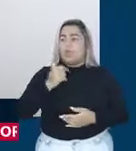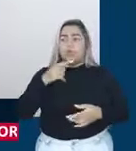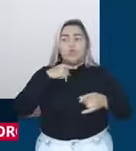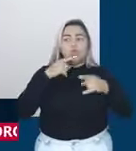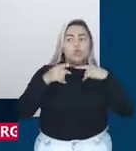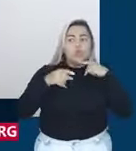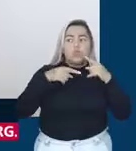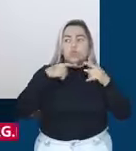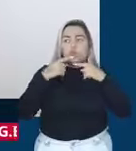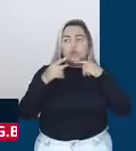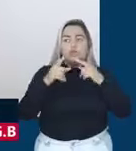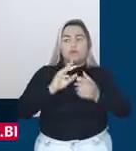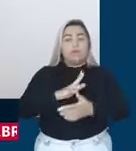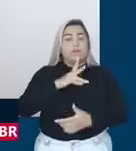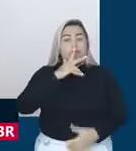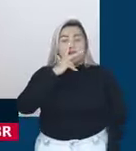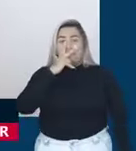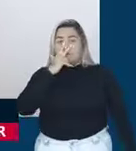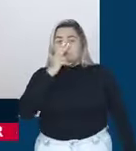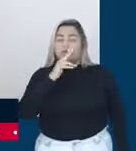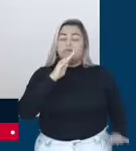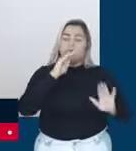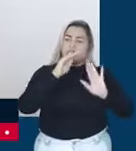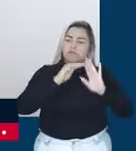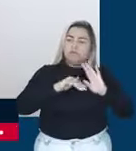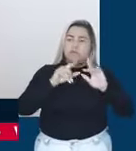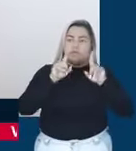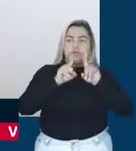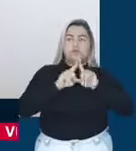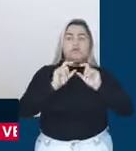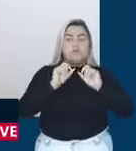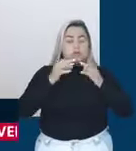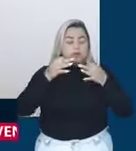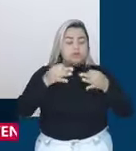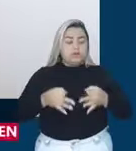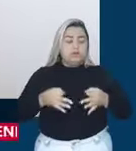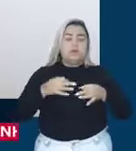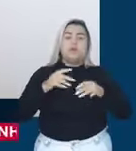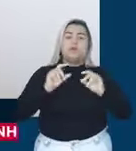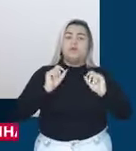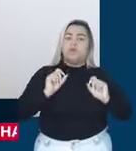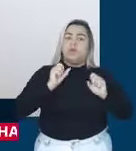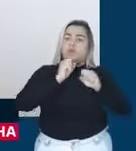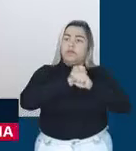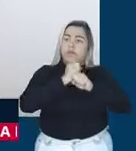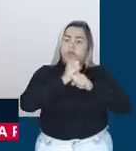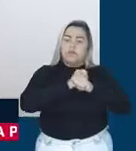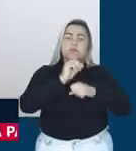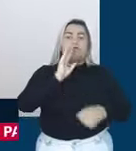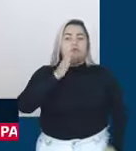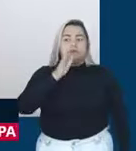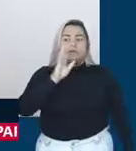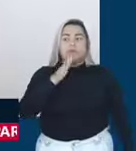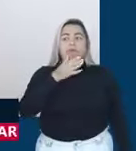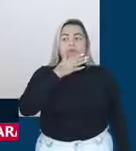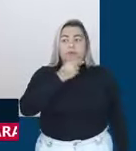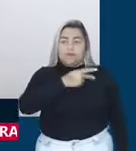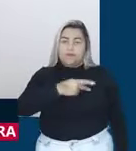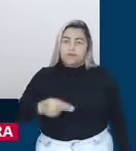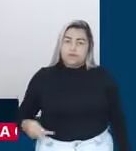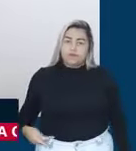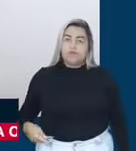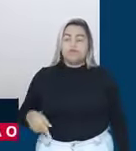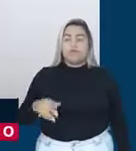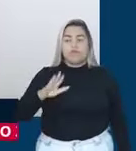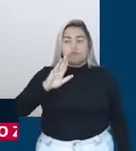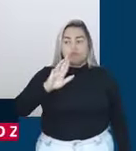viu? Acho até que virá uma medida provisória no momento adequado, porque esse ano o presidente já deu, ele tomou a posição e